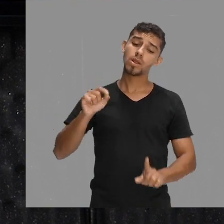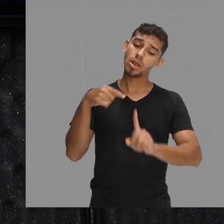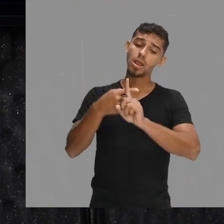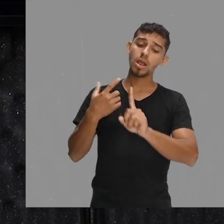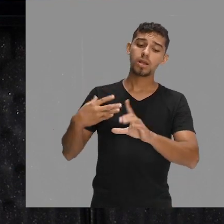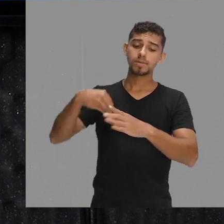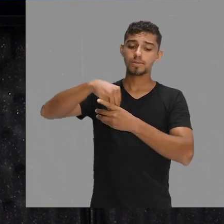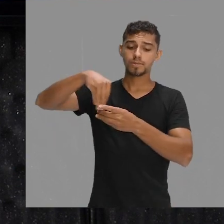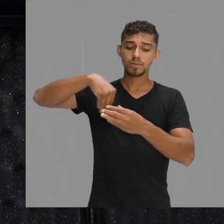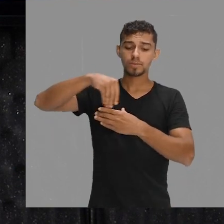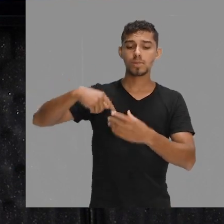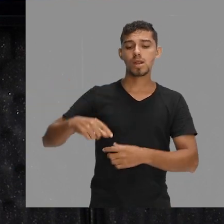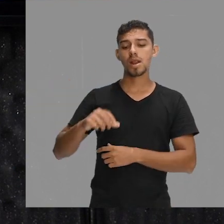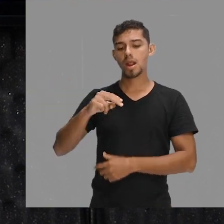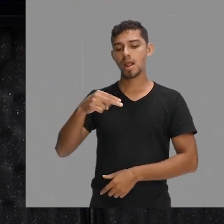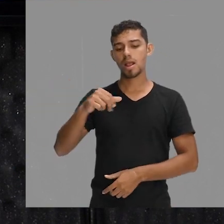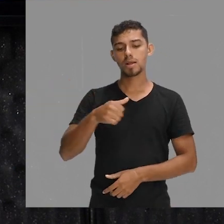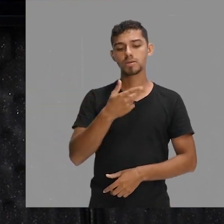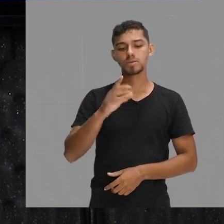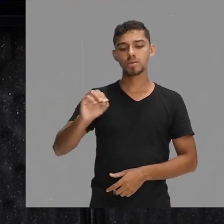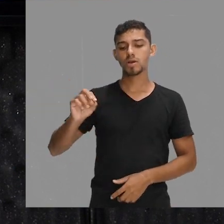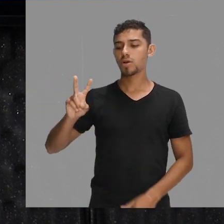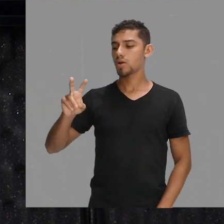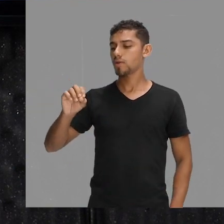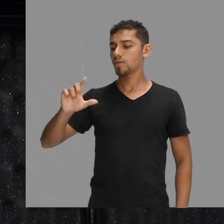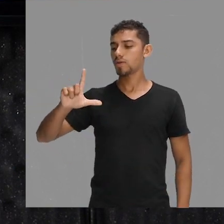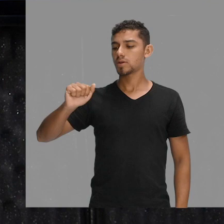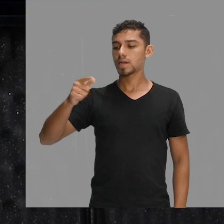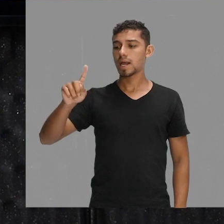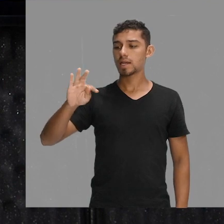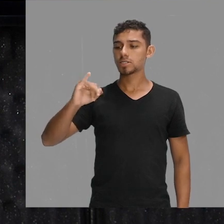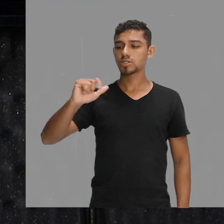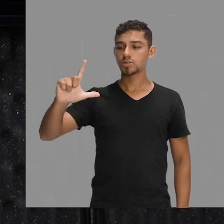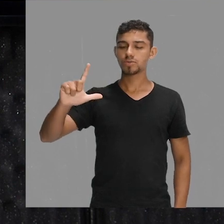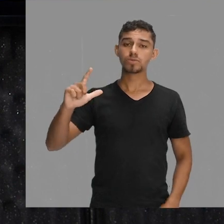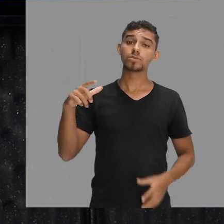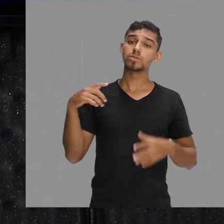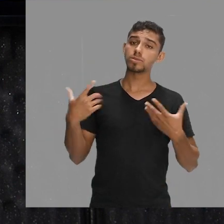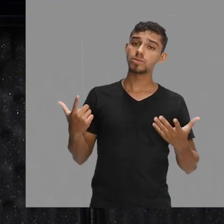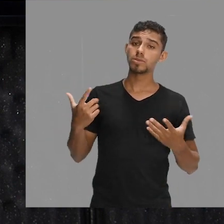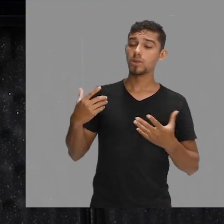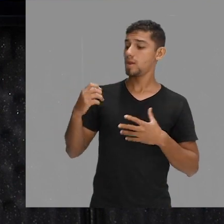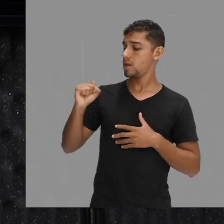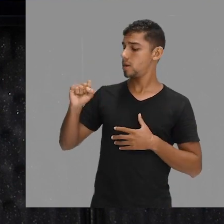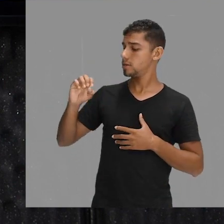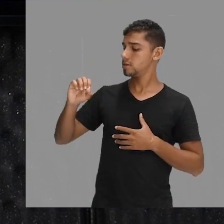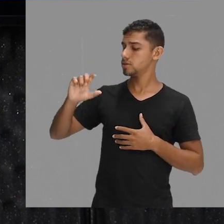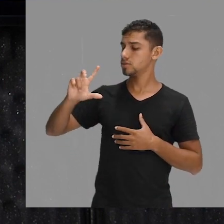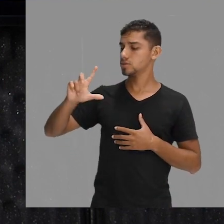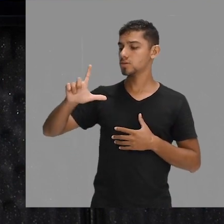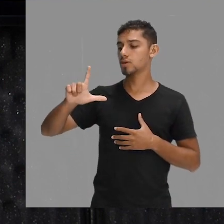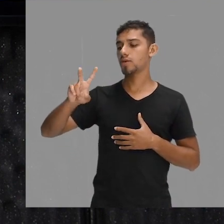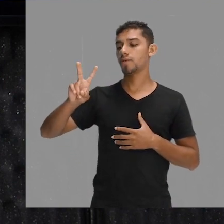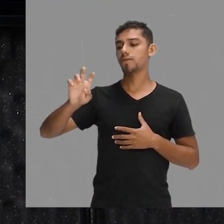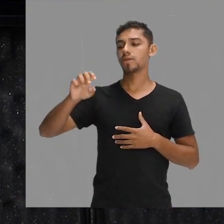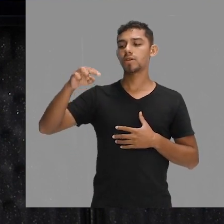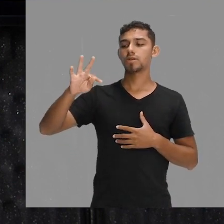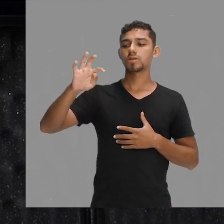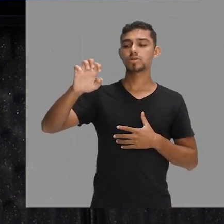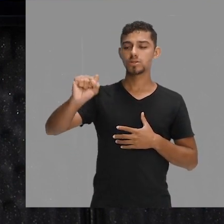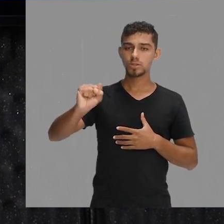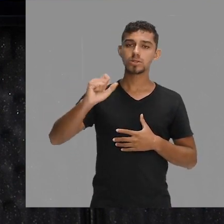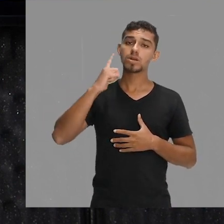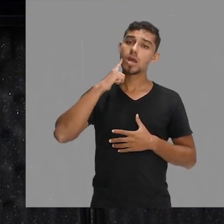de um soluto não volátil. Vamos aqui a tabela turbo. Ó. Solvente, a água e